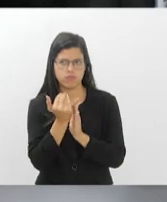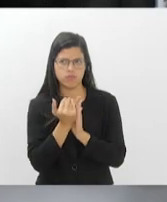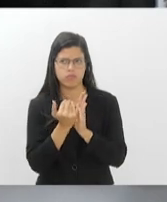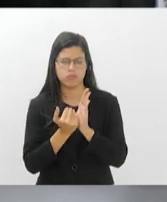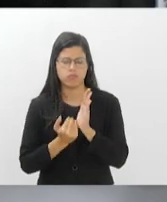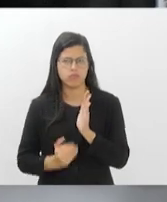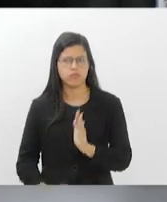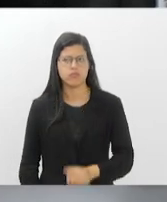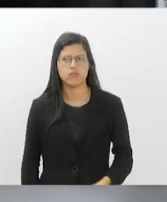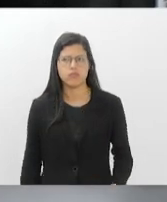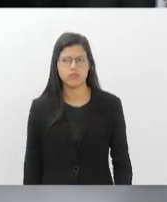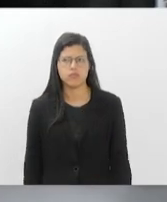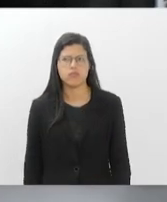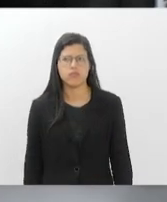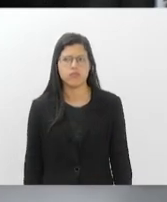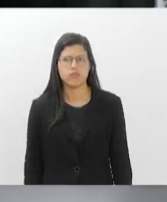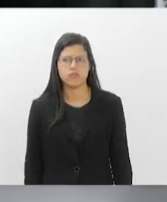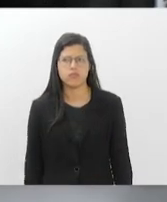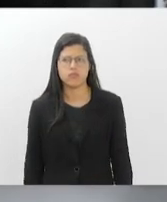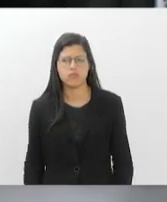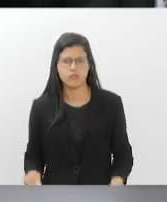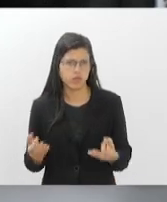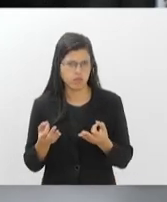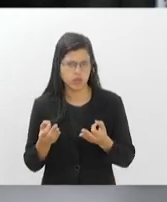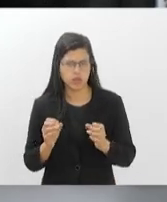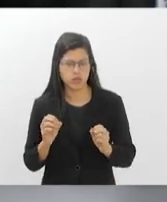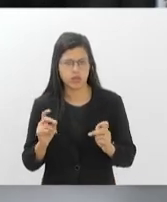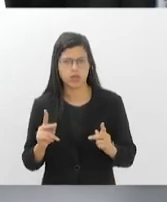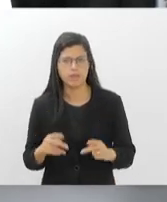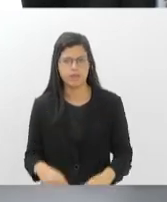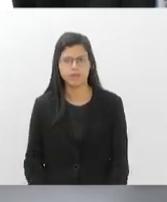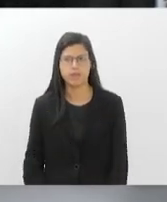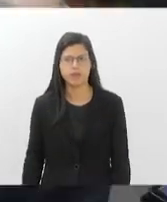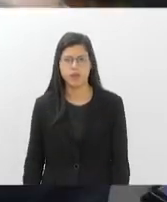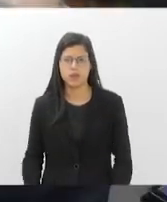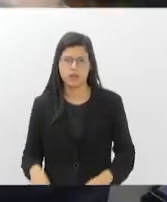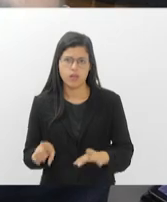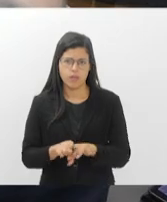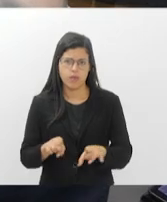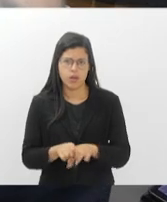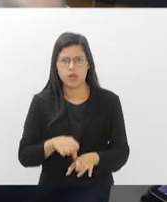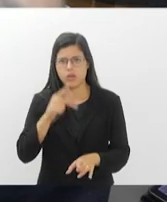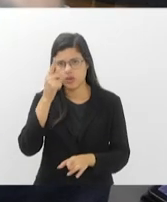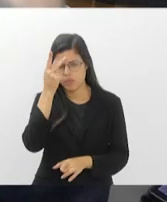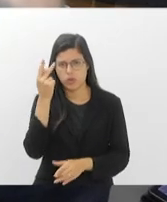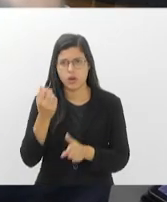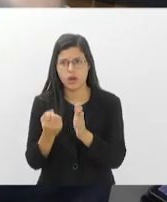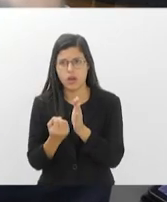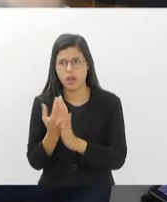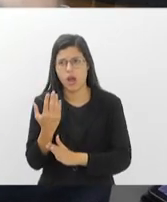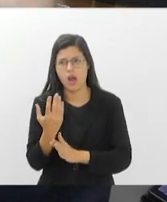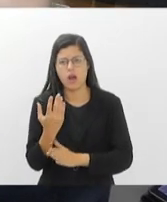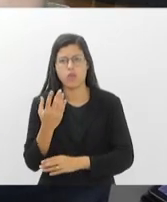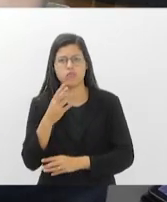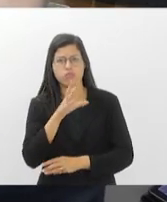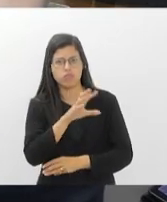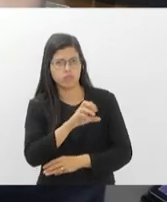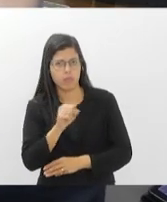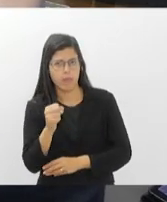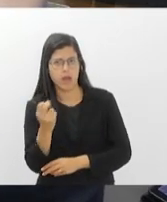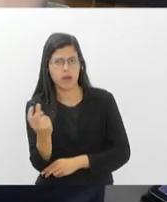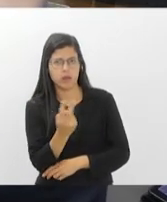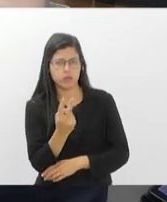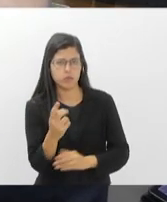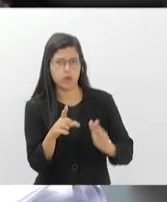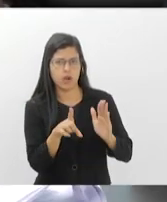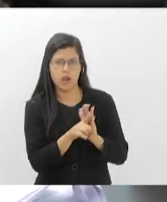Com perfeito. Porque também nada impede dos autores pegarem as duas leis e